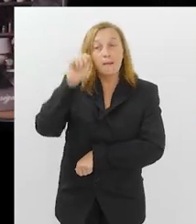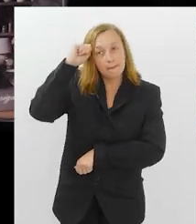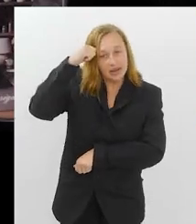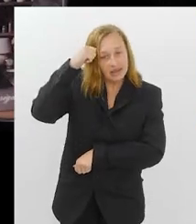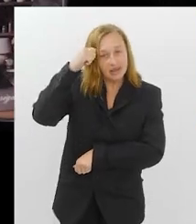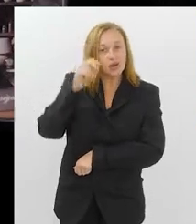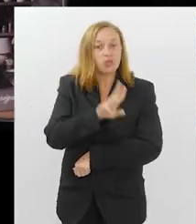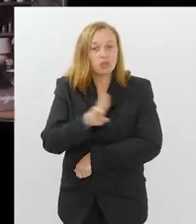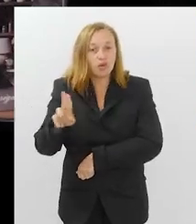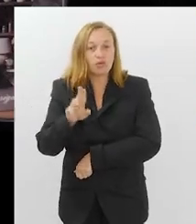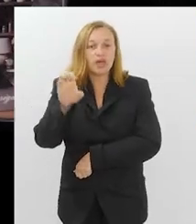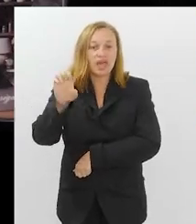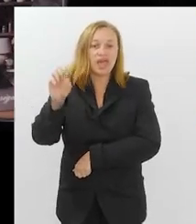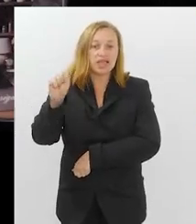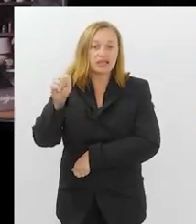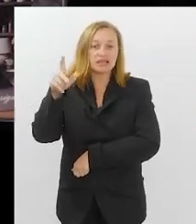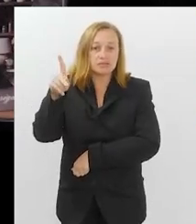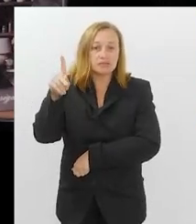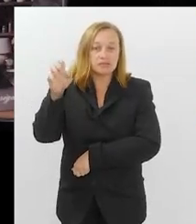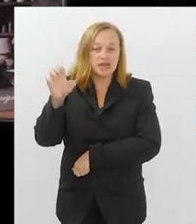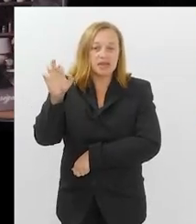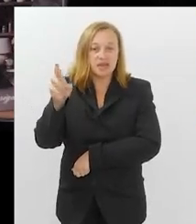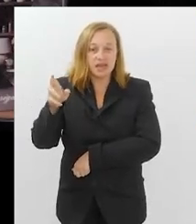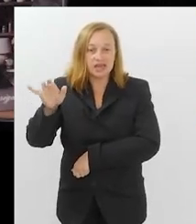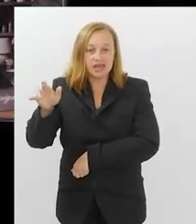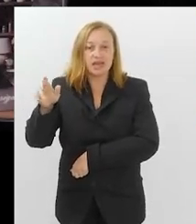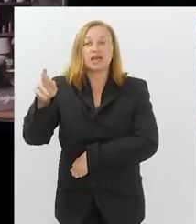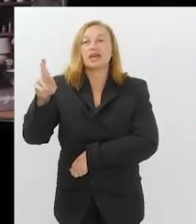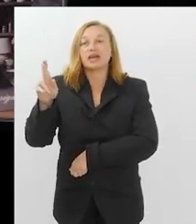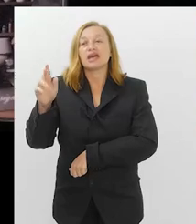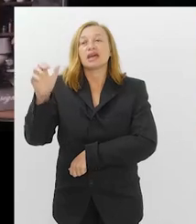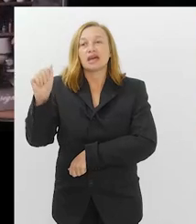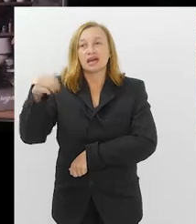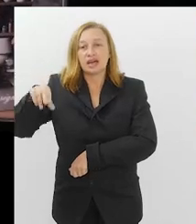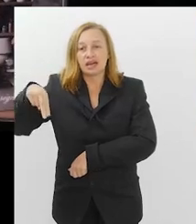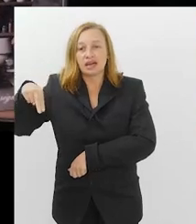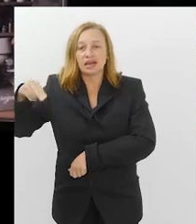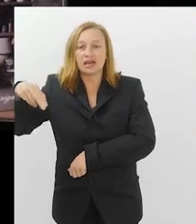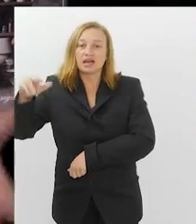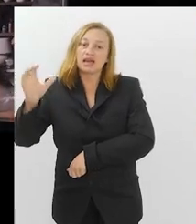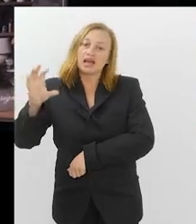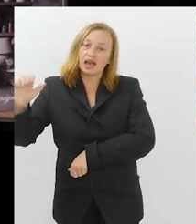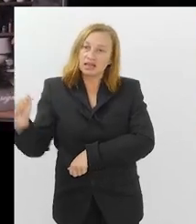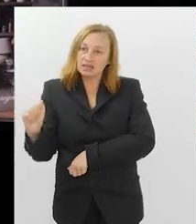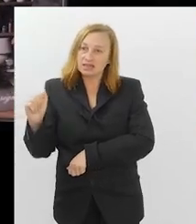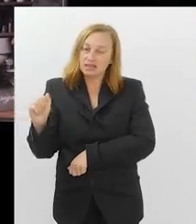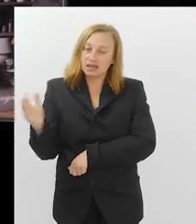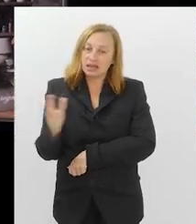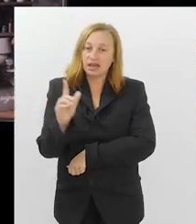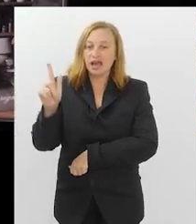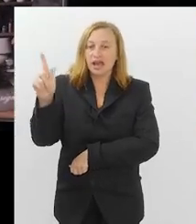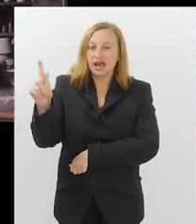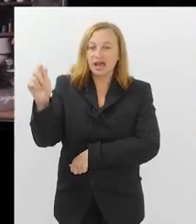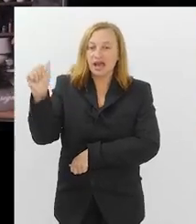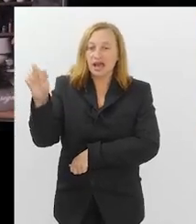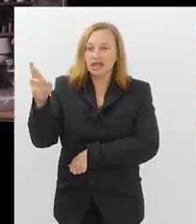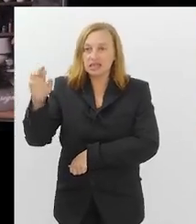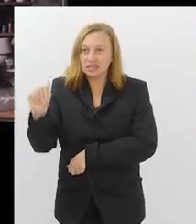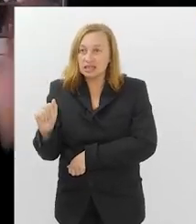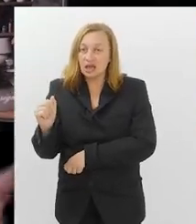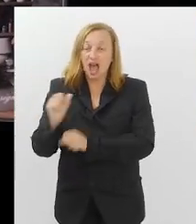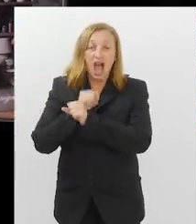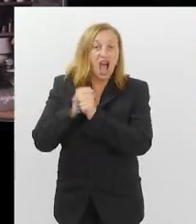chama Esperança Garcia. Durante muito tempo, a história dessa mulher incrível foi apagada,